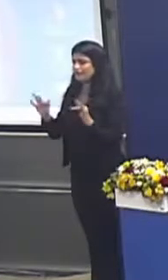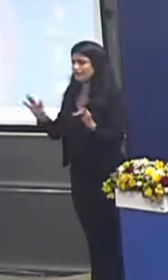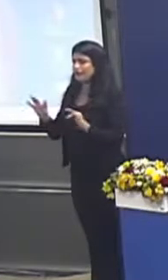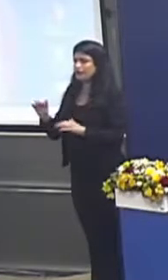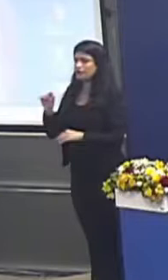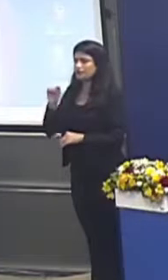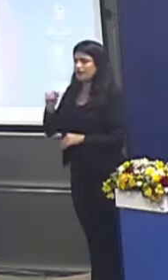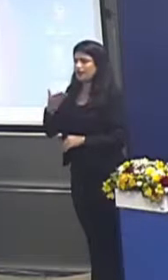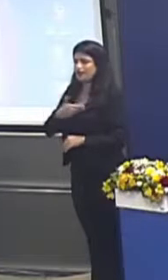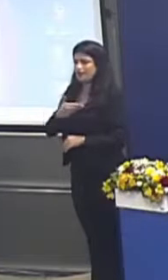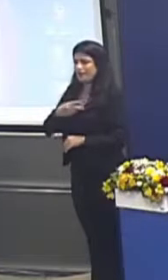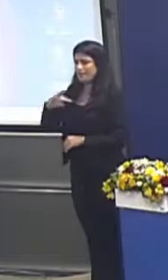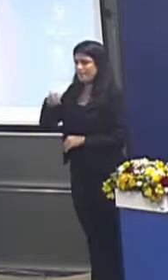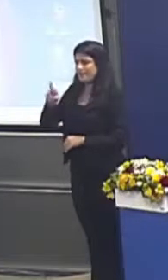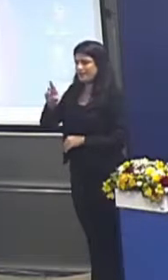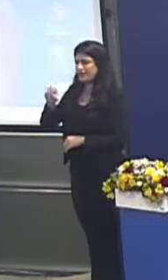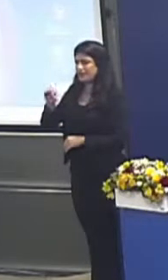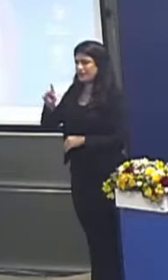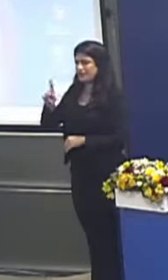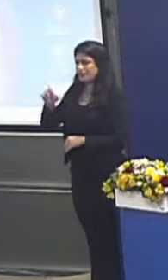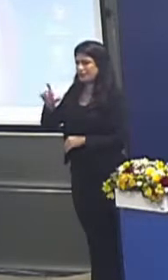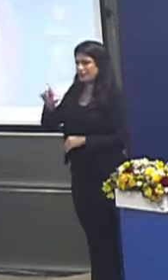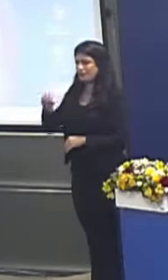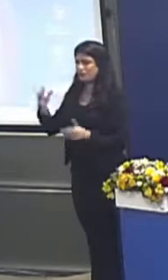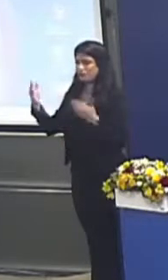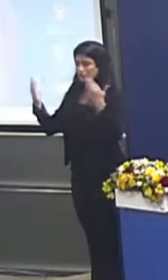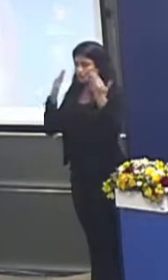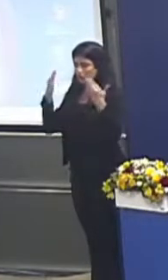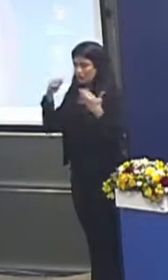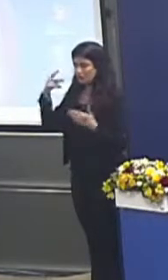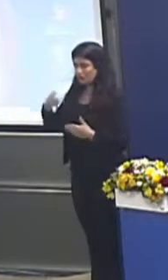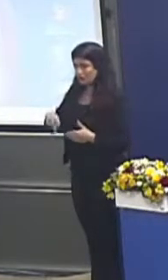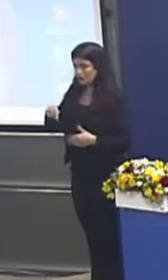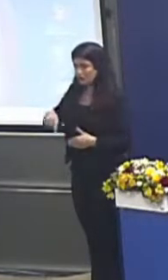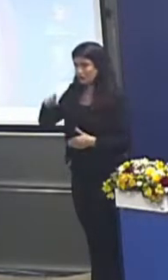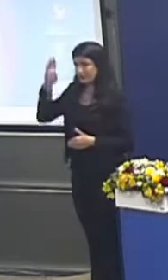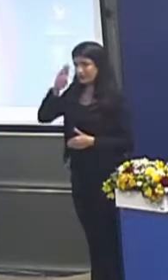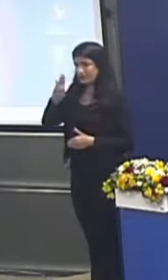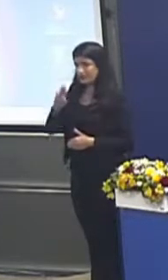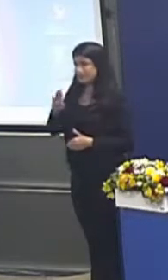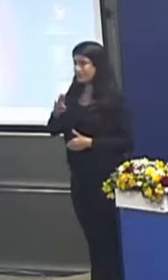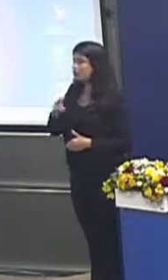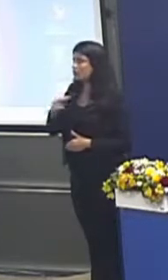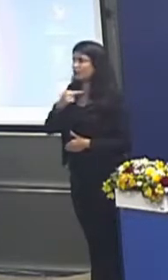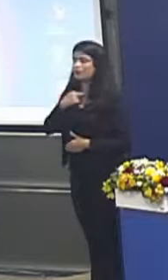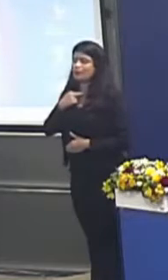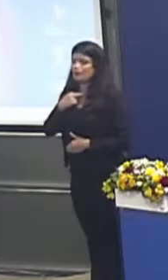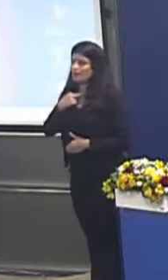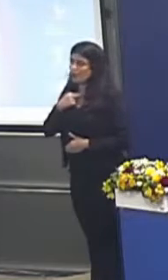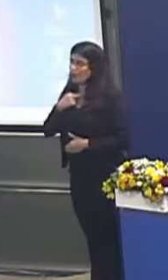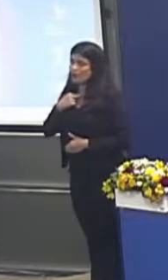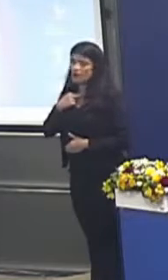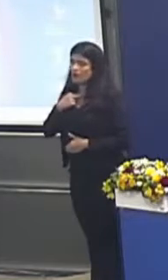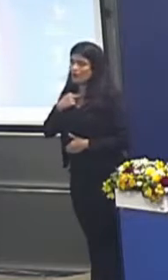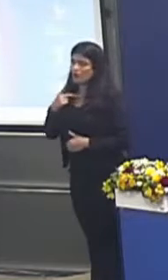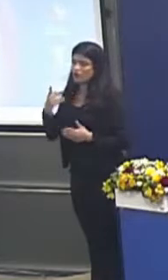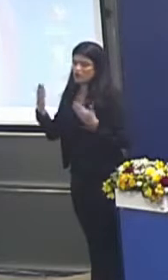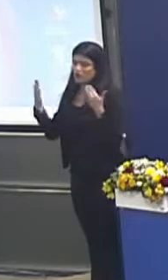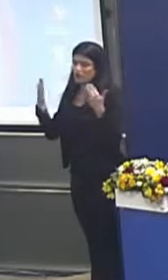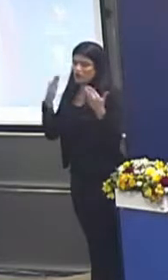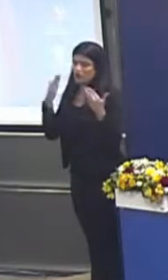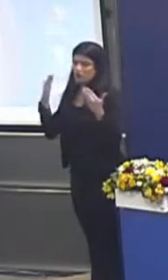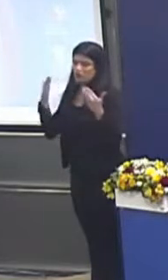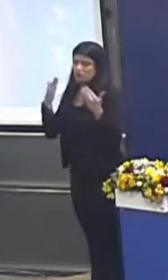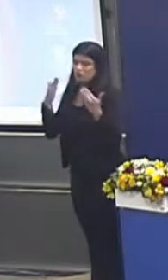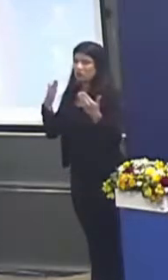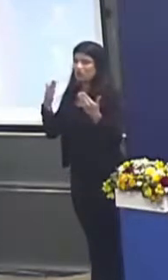amigo Pedro Paulo, que essa psicologia brasileira não pode ser uma psicologia que se